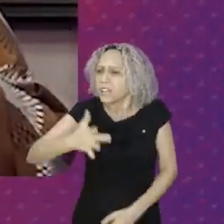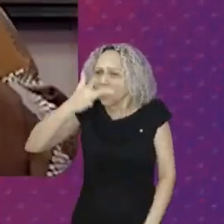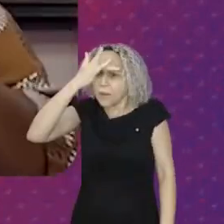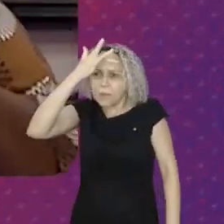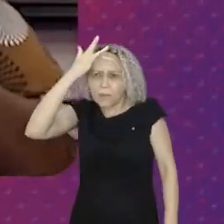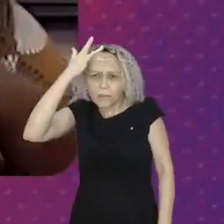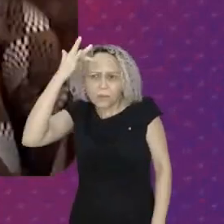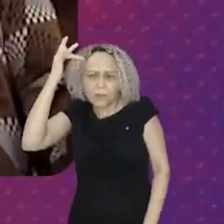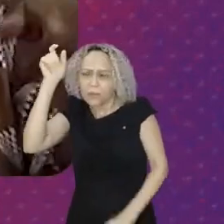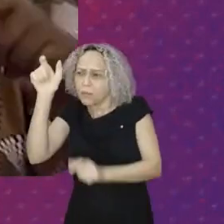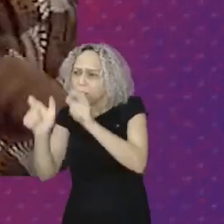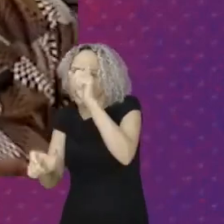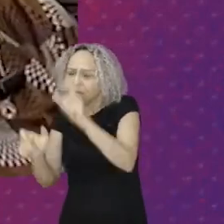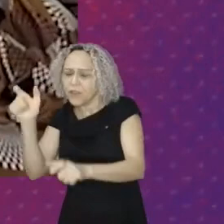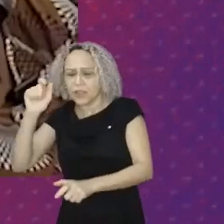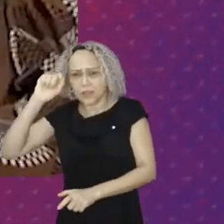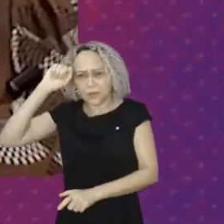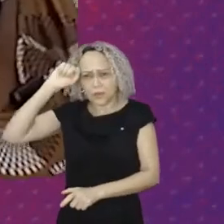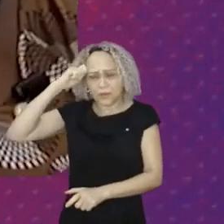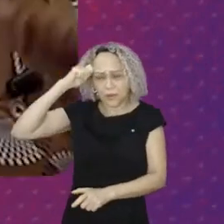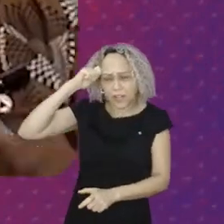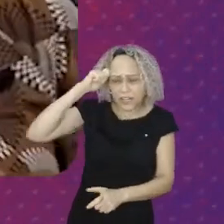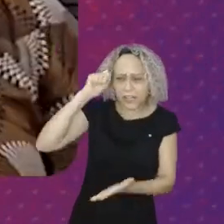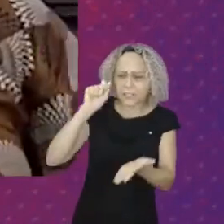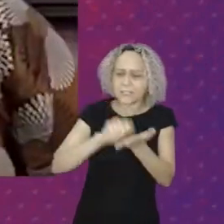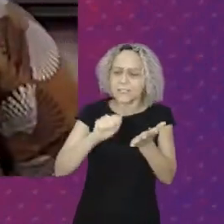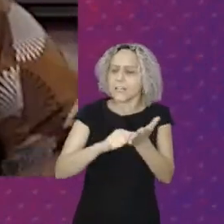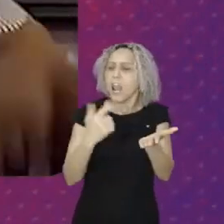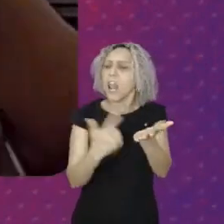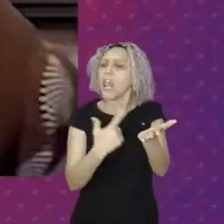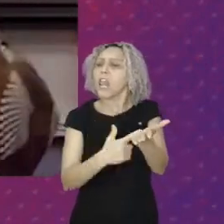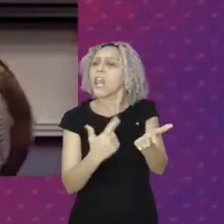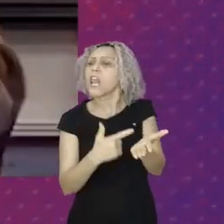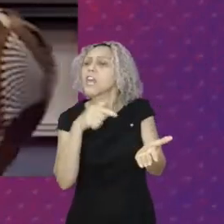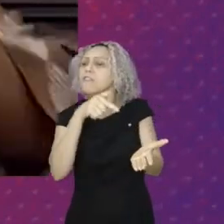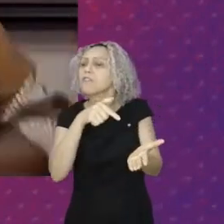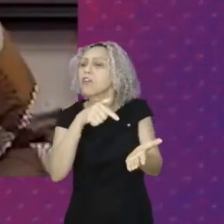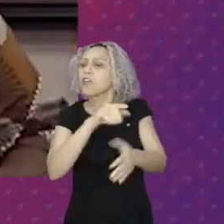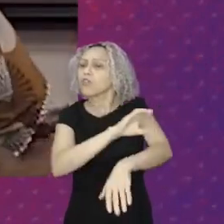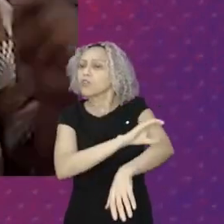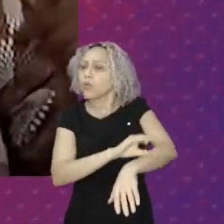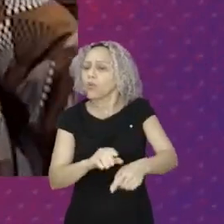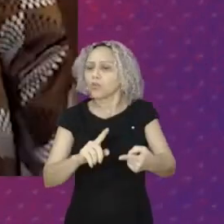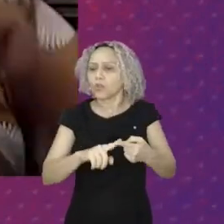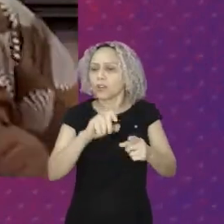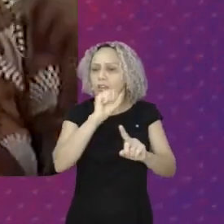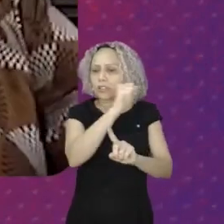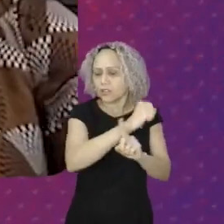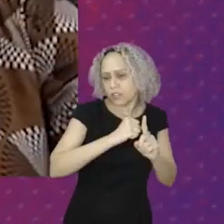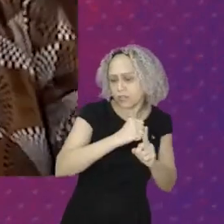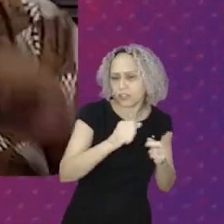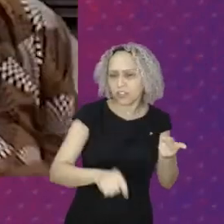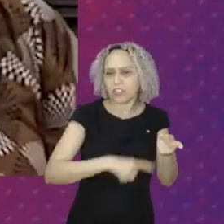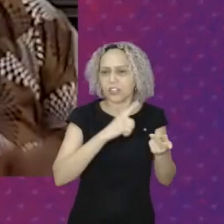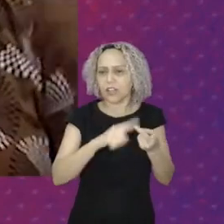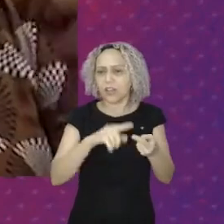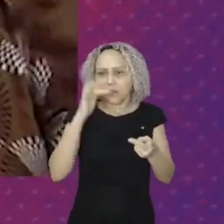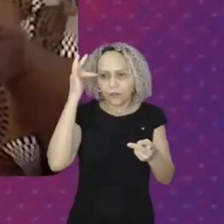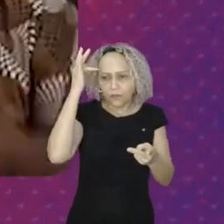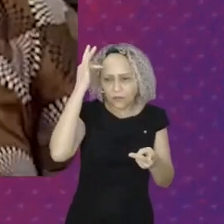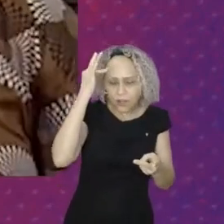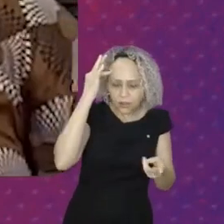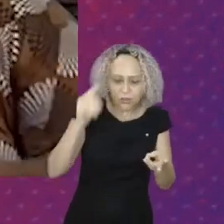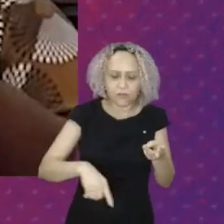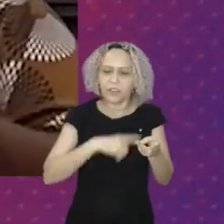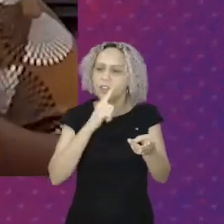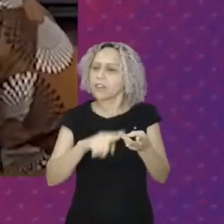na sociologia, na psicologia, na filosofia, nos cadernos de nas áreas de